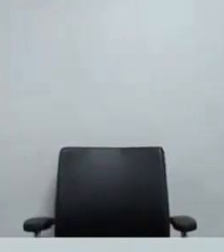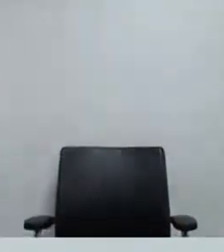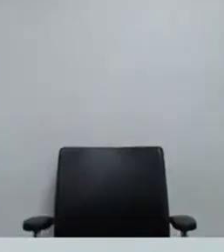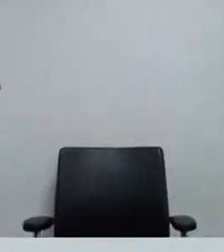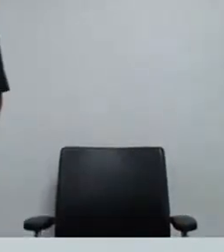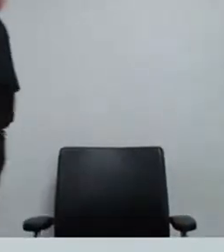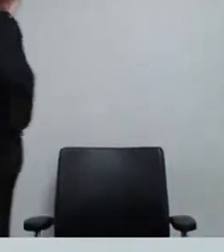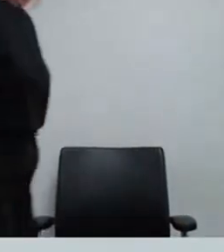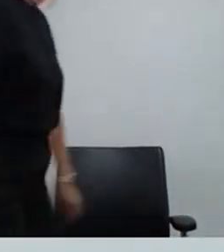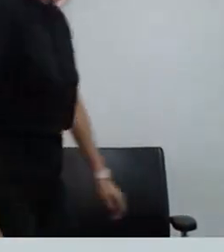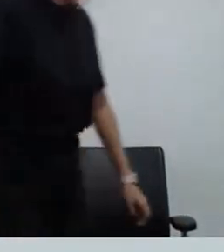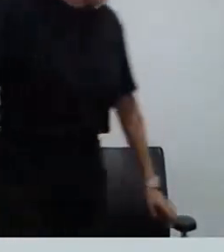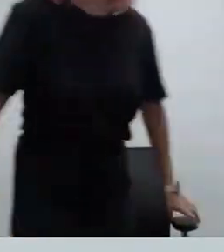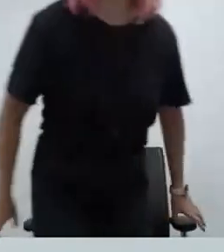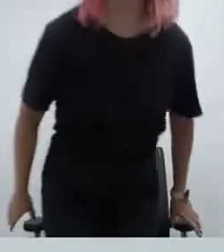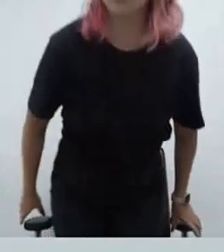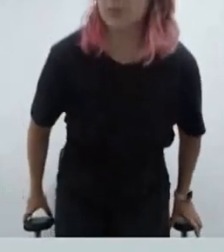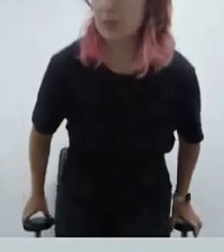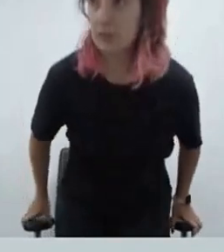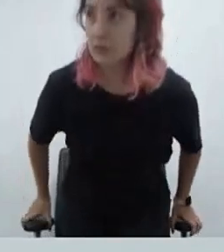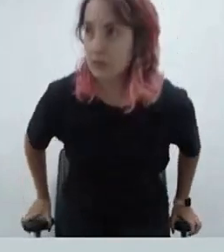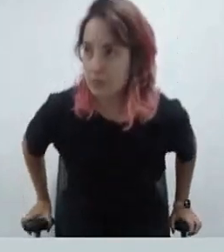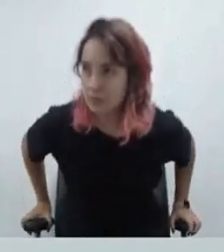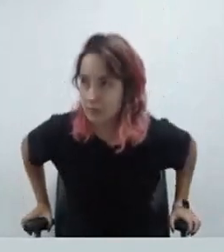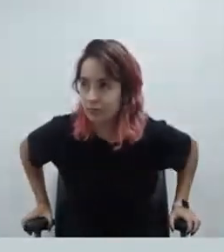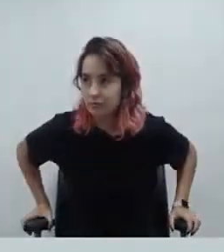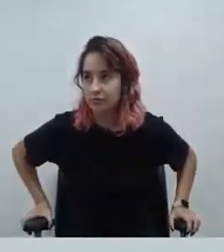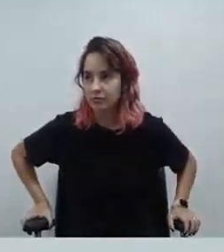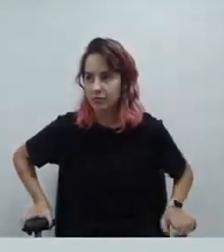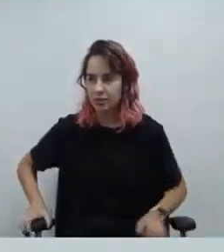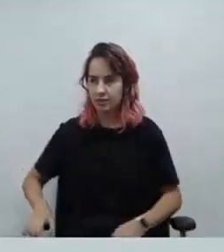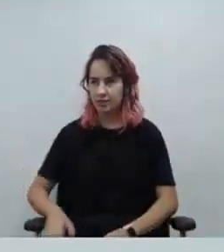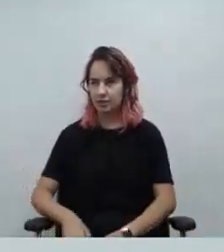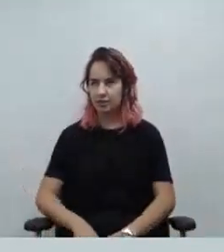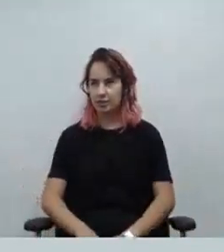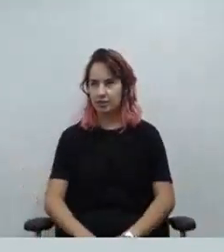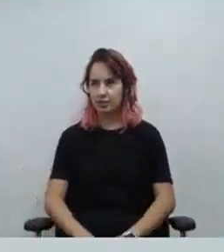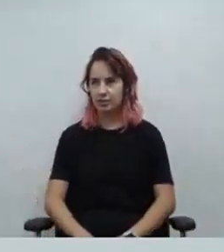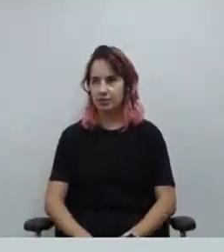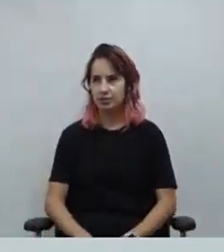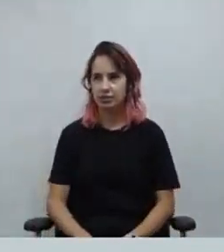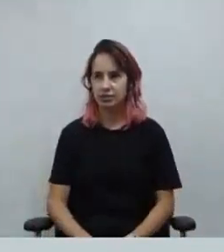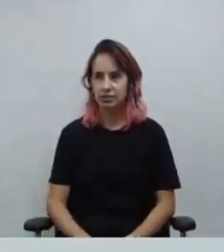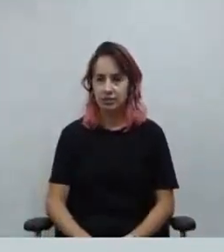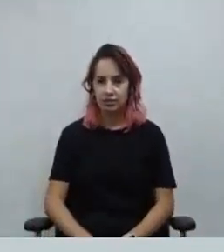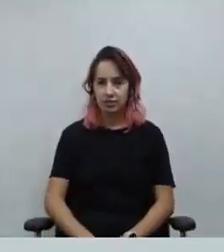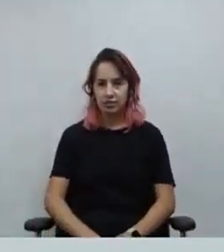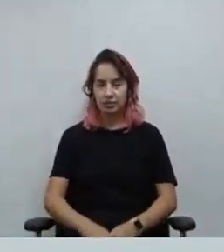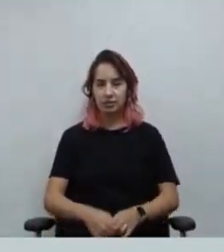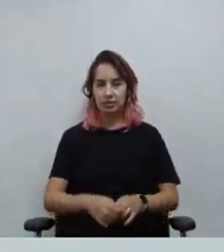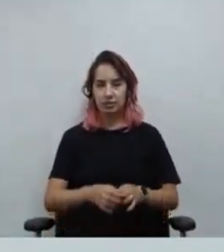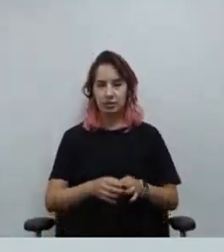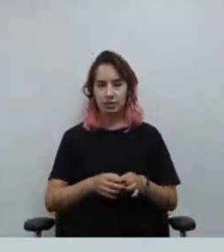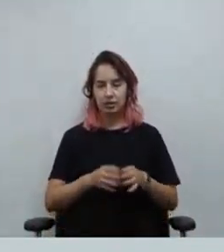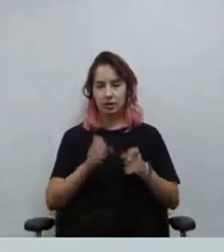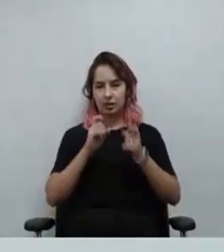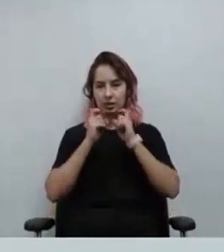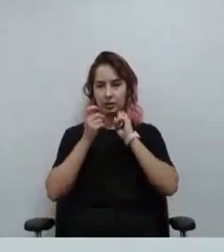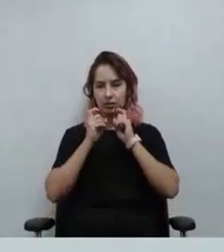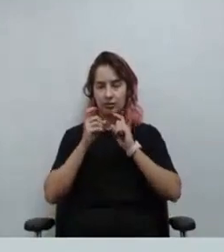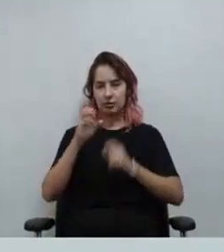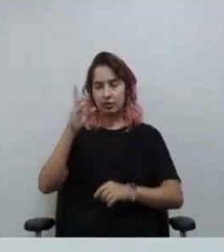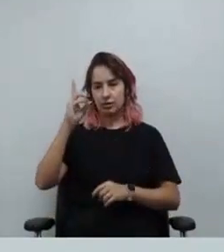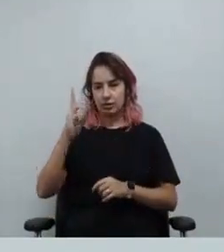eu estive em Brasília participando da reunião de diretoria da PADEP, uma vez que eu